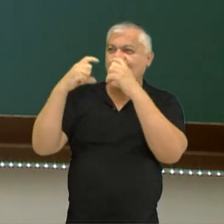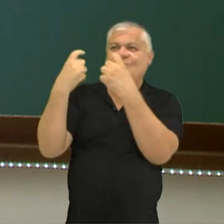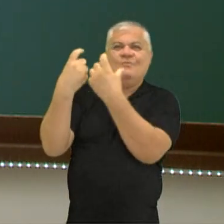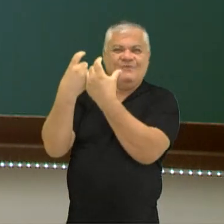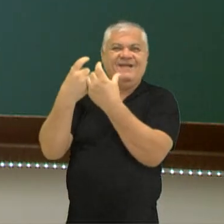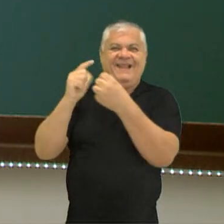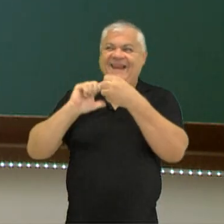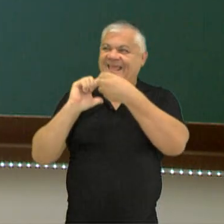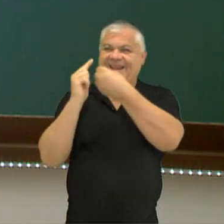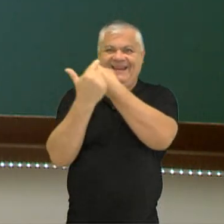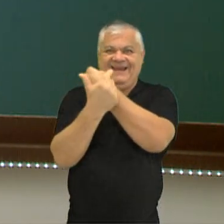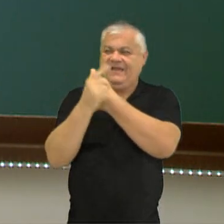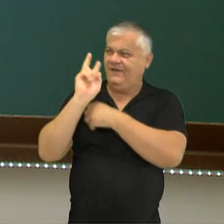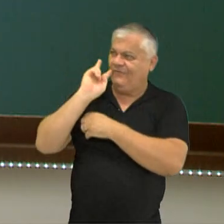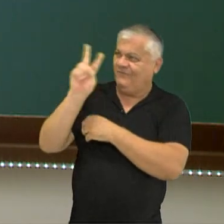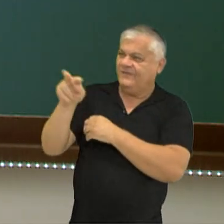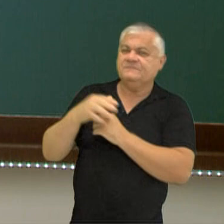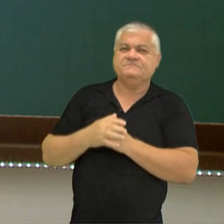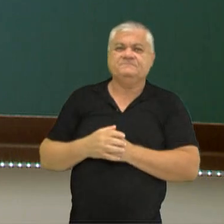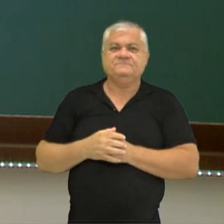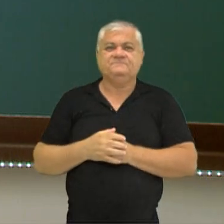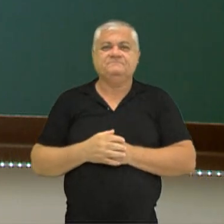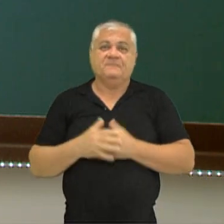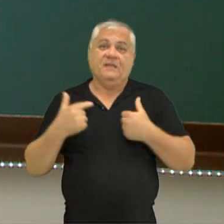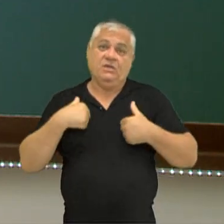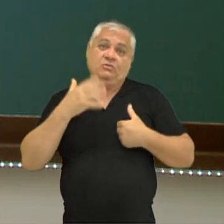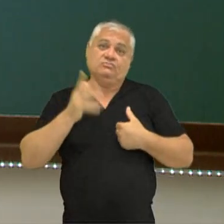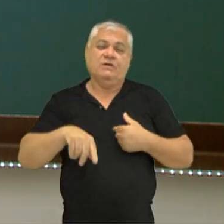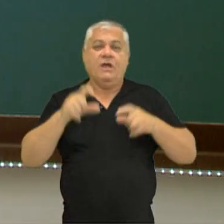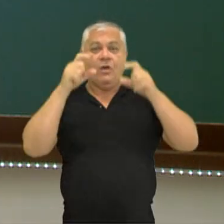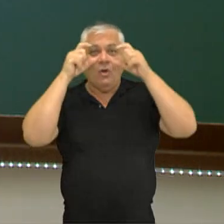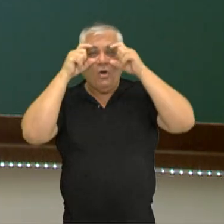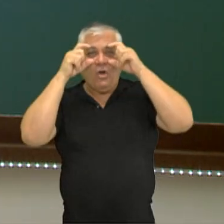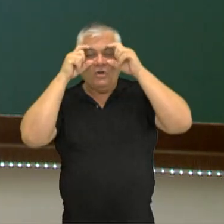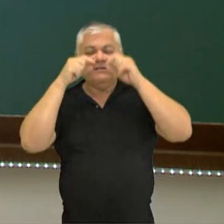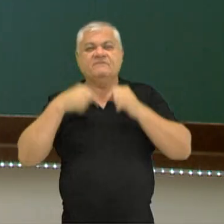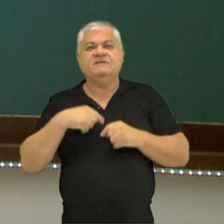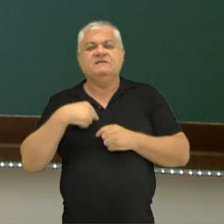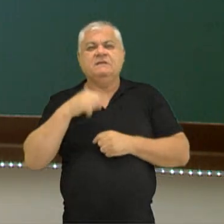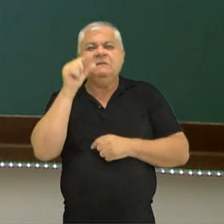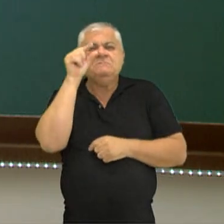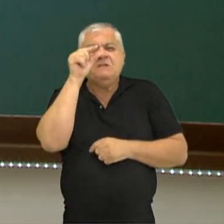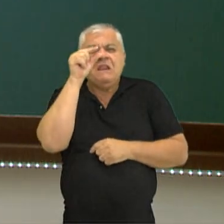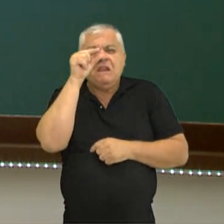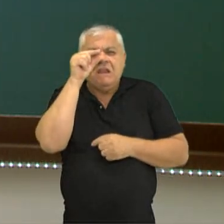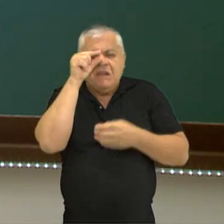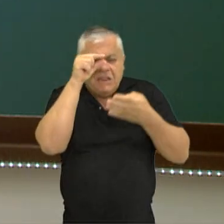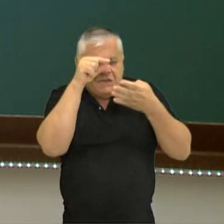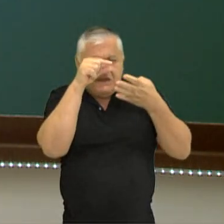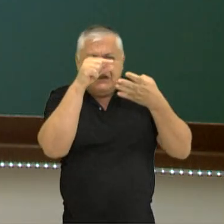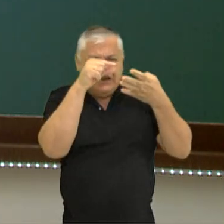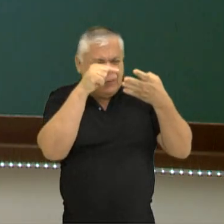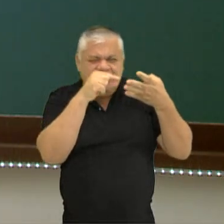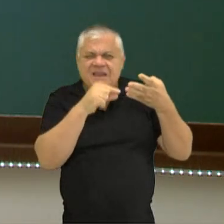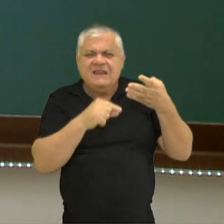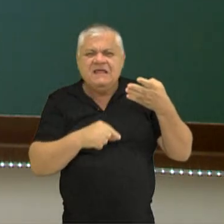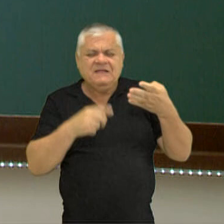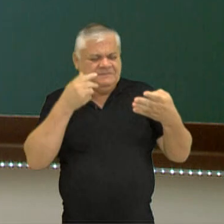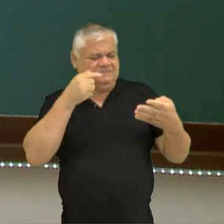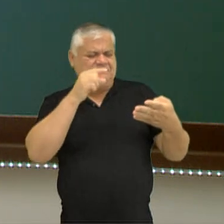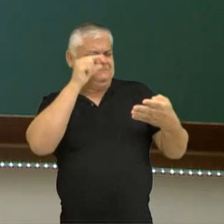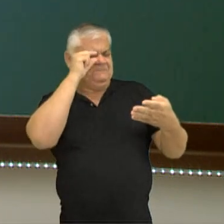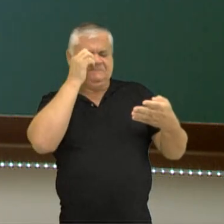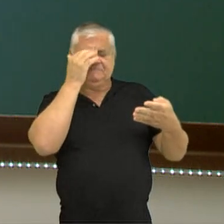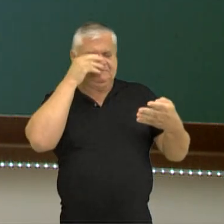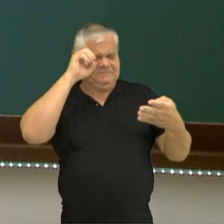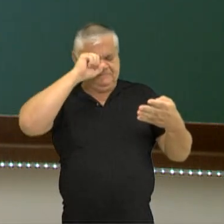também poder olhar. Eu, por exemplo, já sofro, né, já uso óculos e muitas vezes eu não consigo ler essas informações e que hoje em dia a